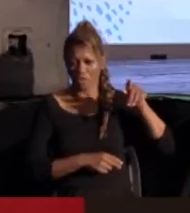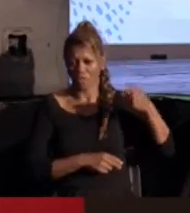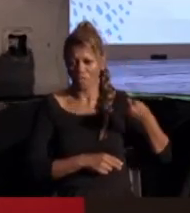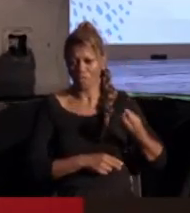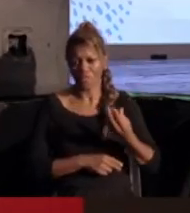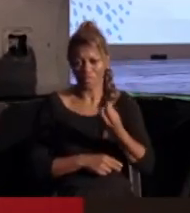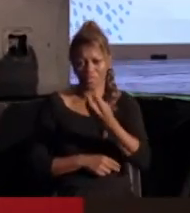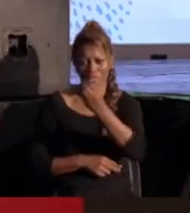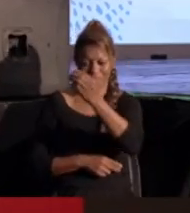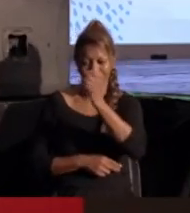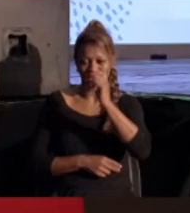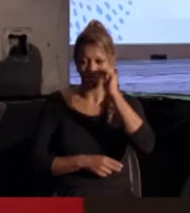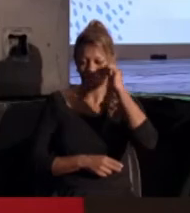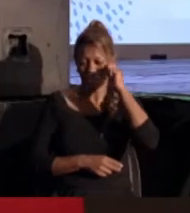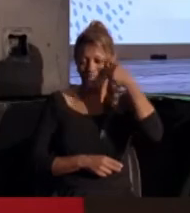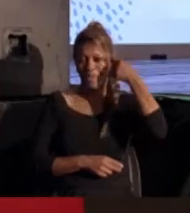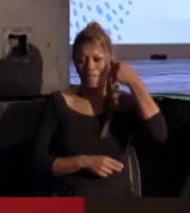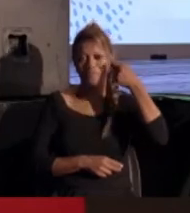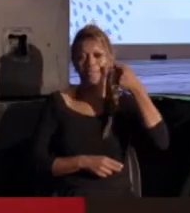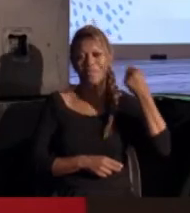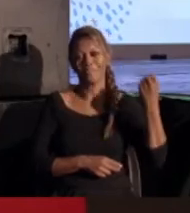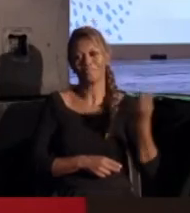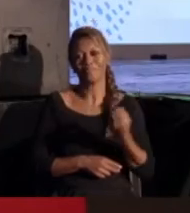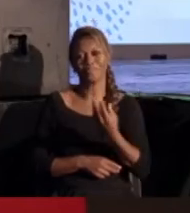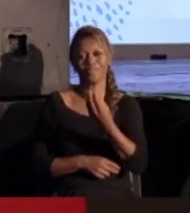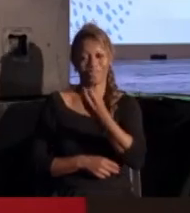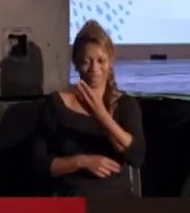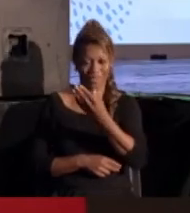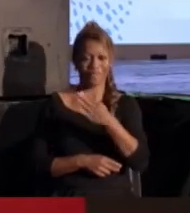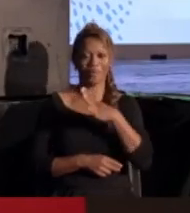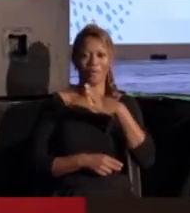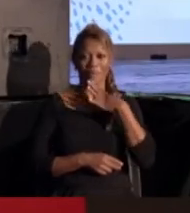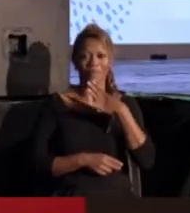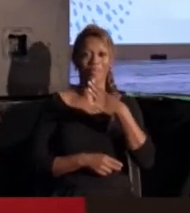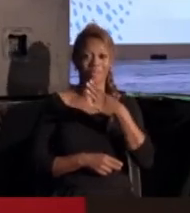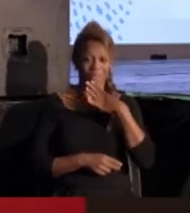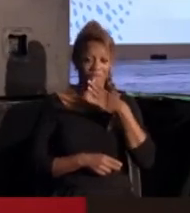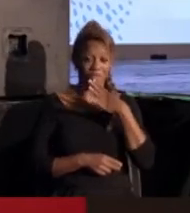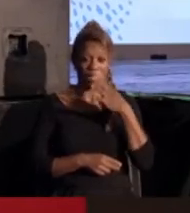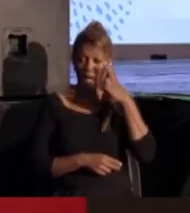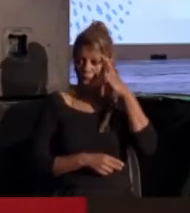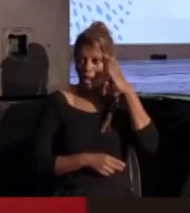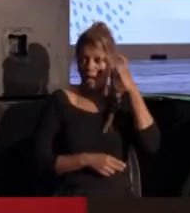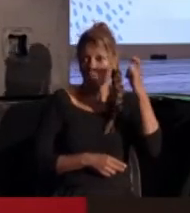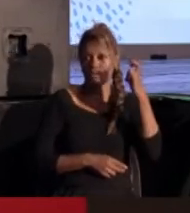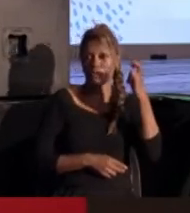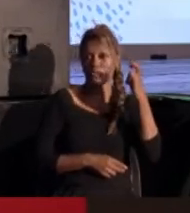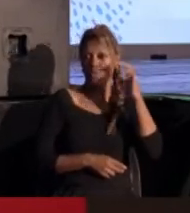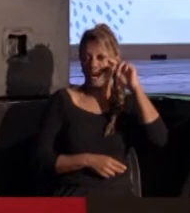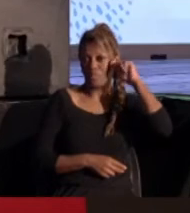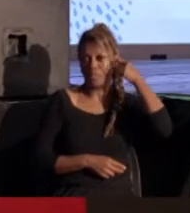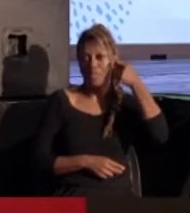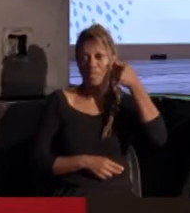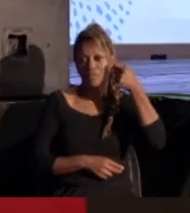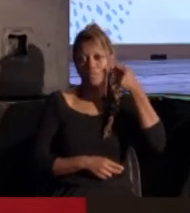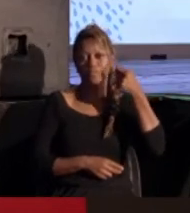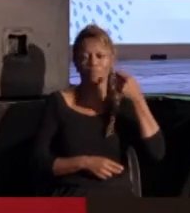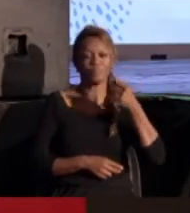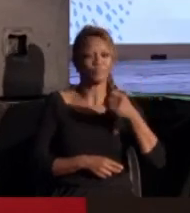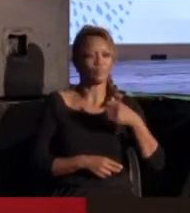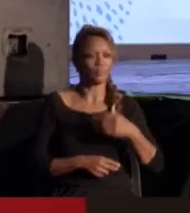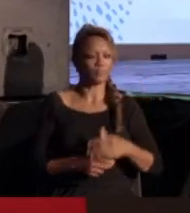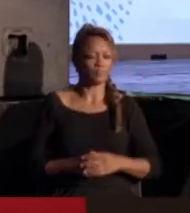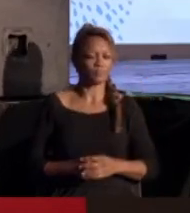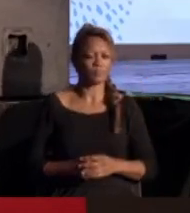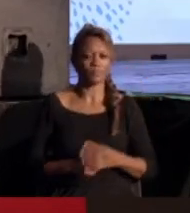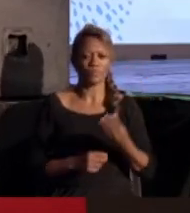como profissional para lá, como dentista, lá para Moçambique. Eu trabalhei em Maputo durante